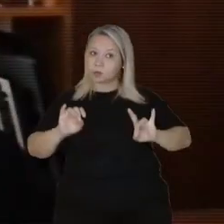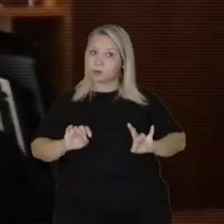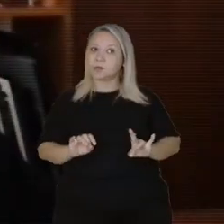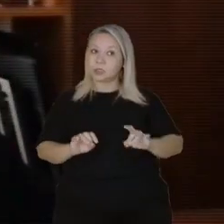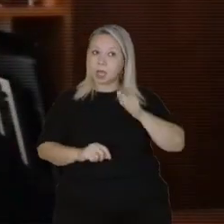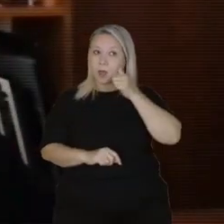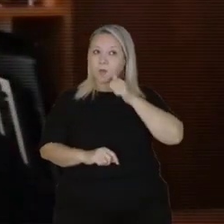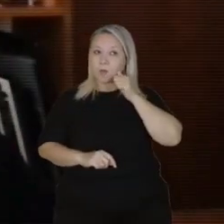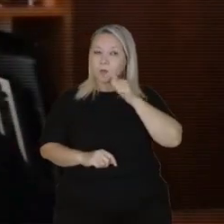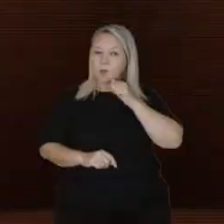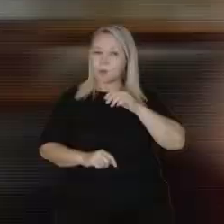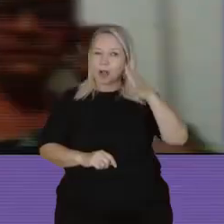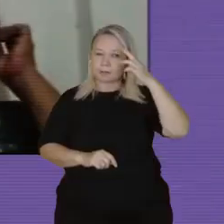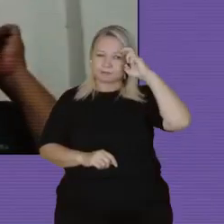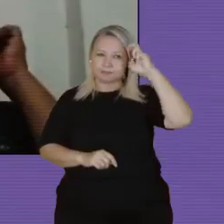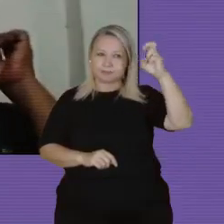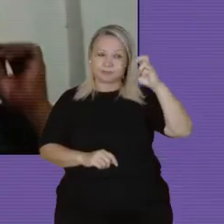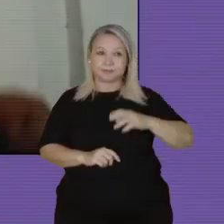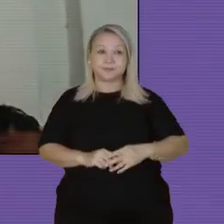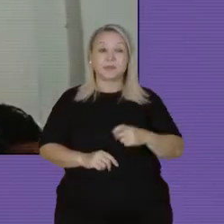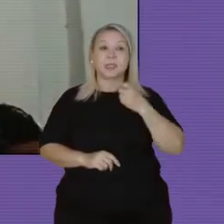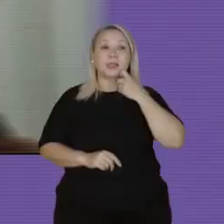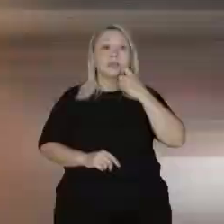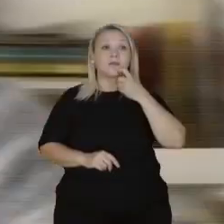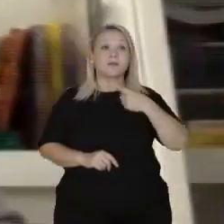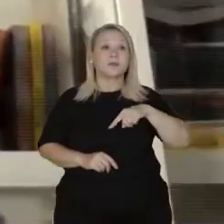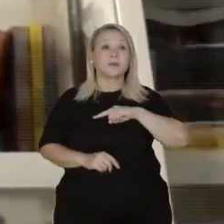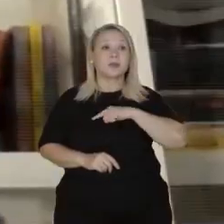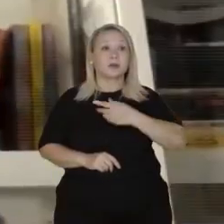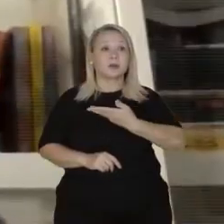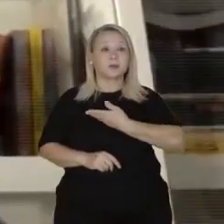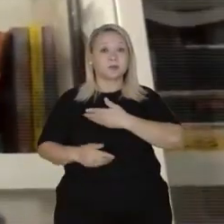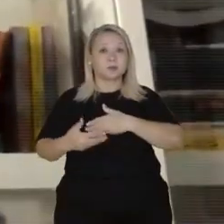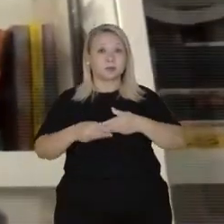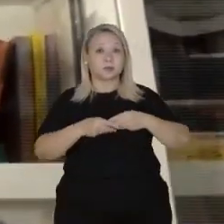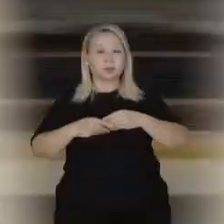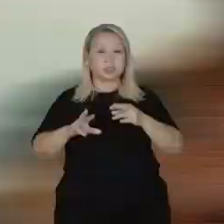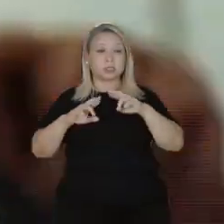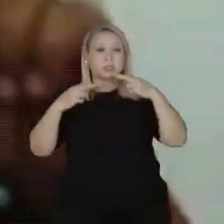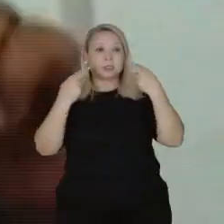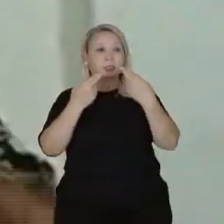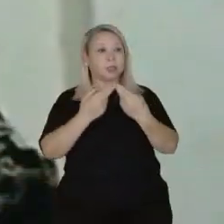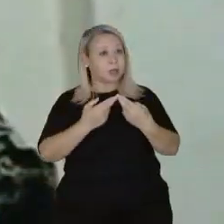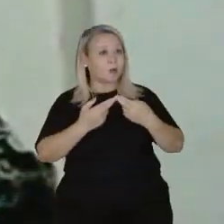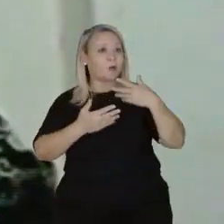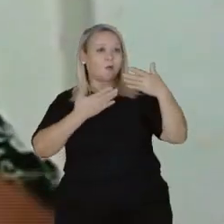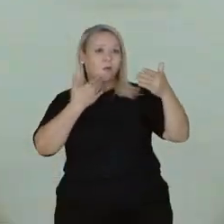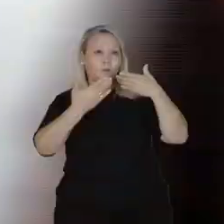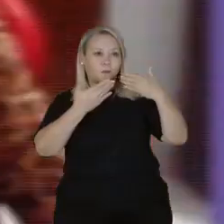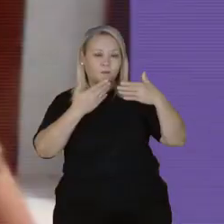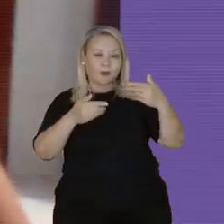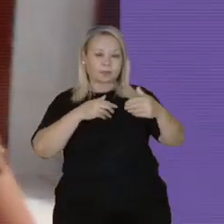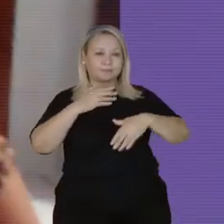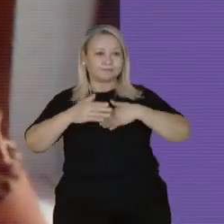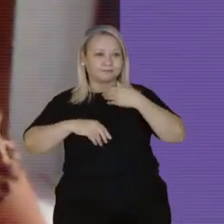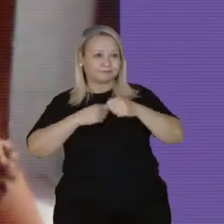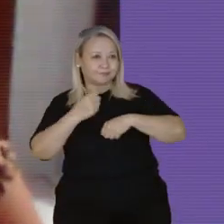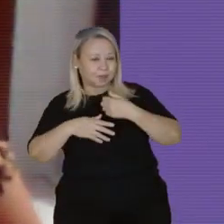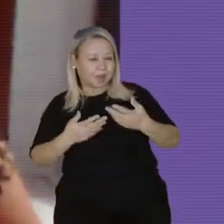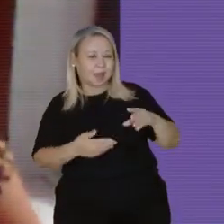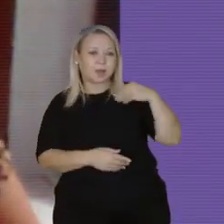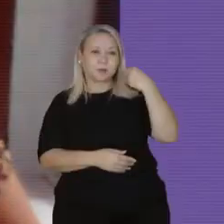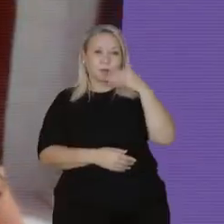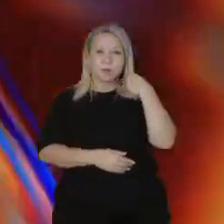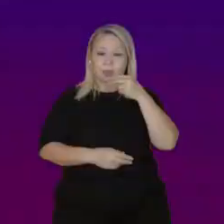e mulheres de notório saber. Às sextas-feiras, nossas colaboradoras se reúnem em uma roda de conversa para trocar experiências e visões sobre o